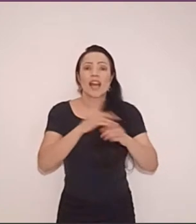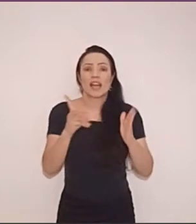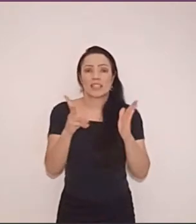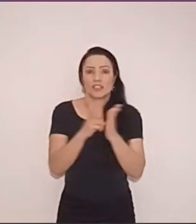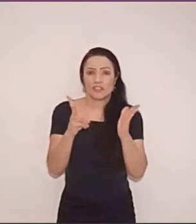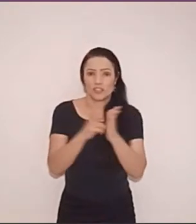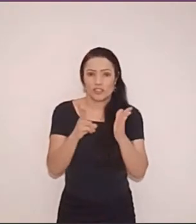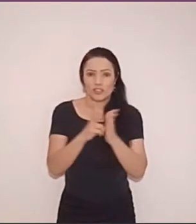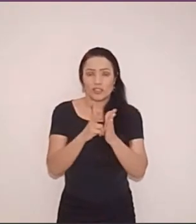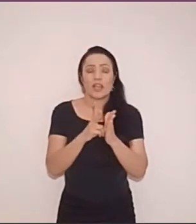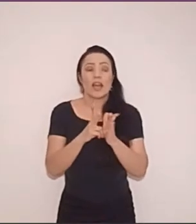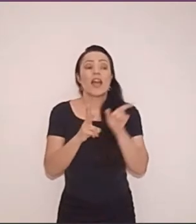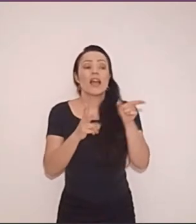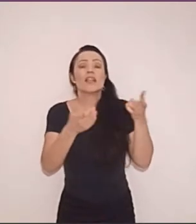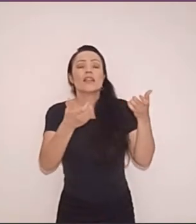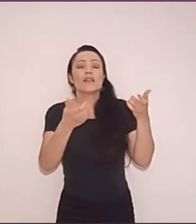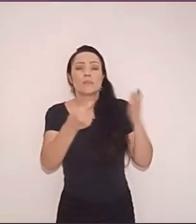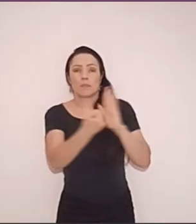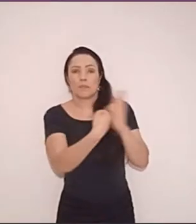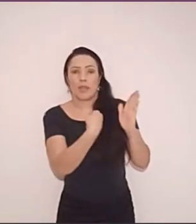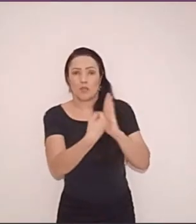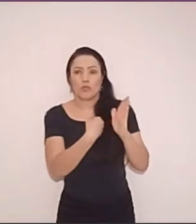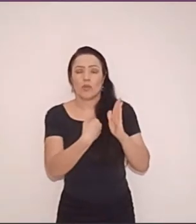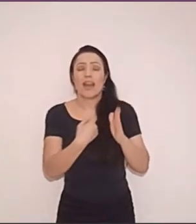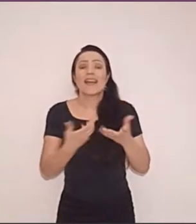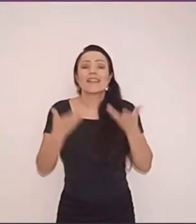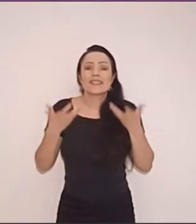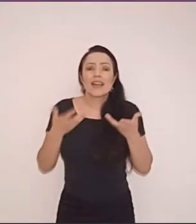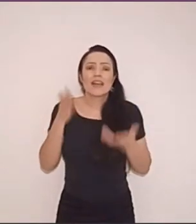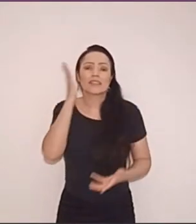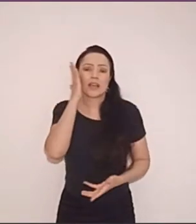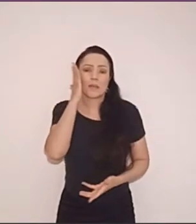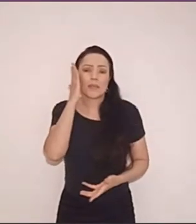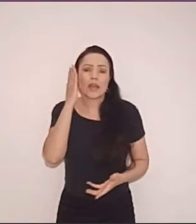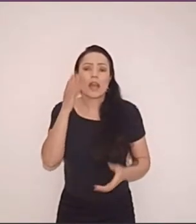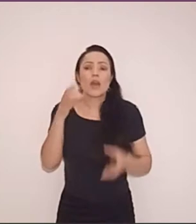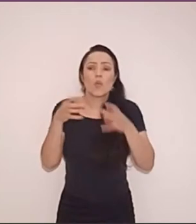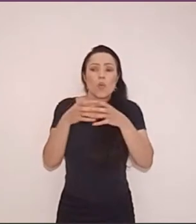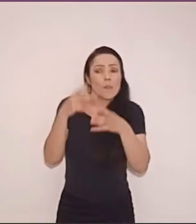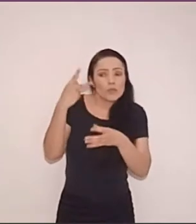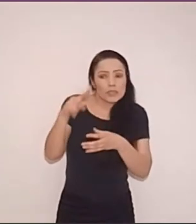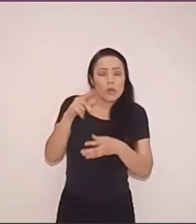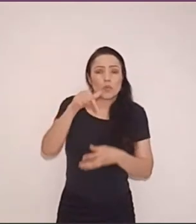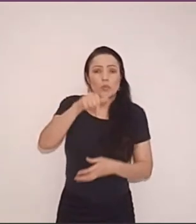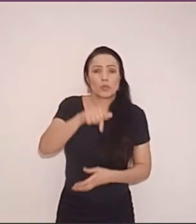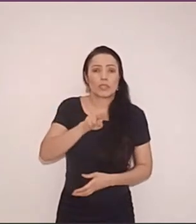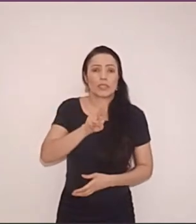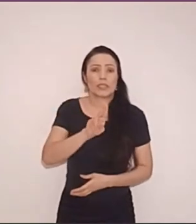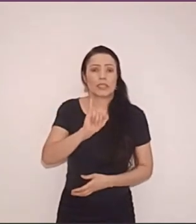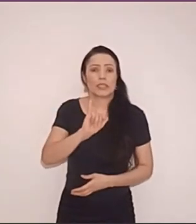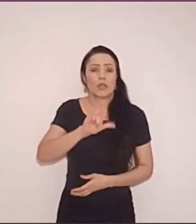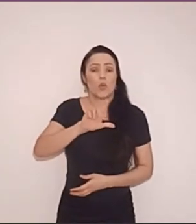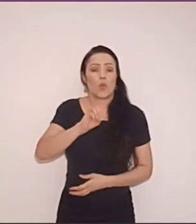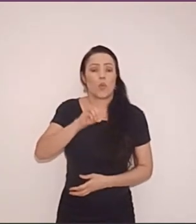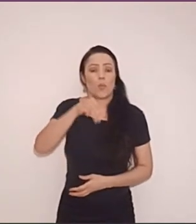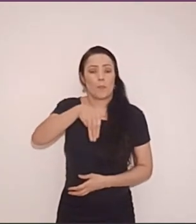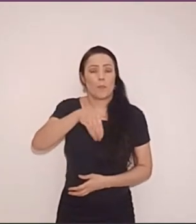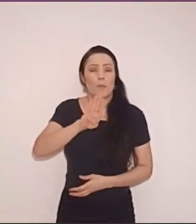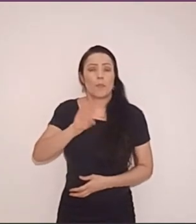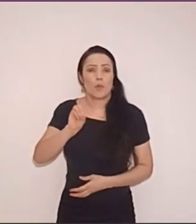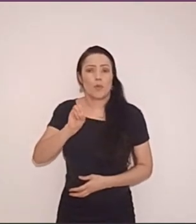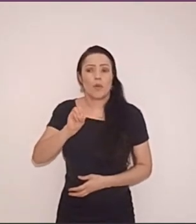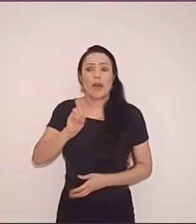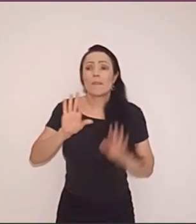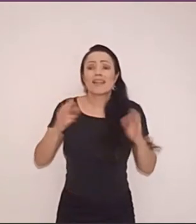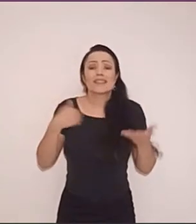bicho eu gostaria muito de saber mais sobre os quilombolas mas como é que eu vou saber sobre os quilombolas eu não dou conta de saber nem